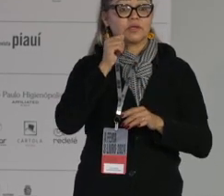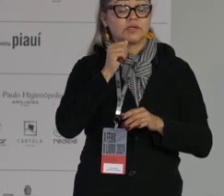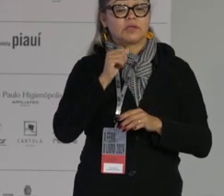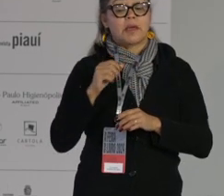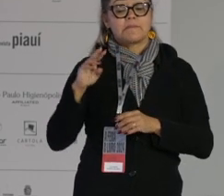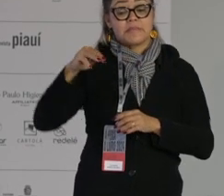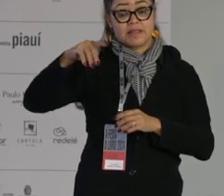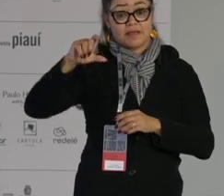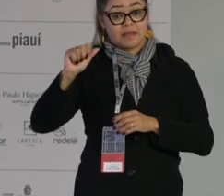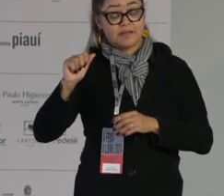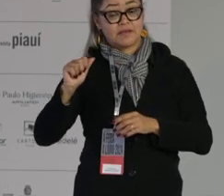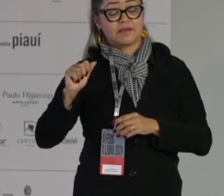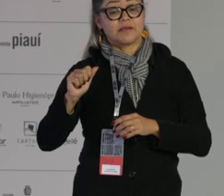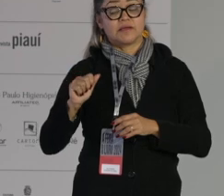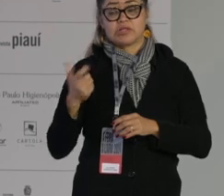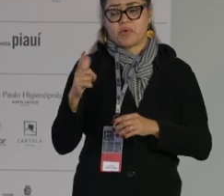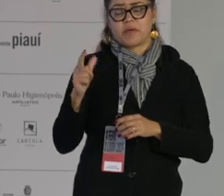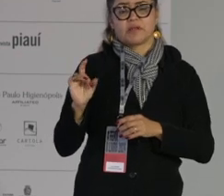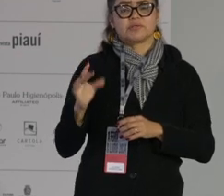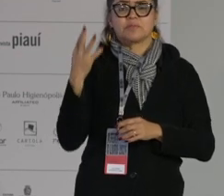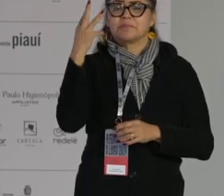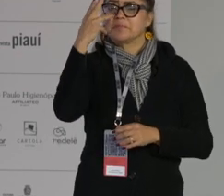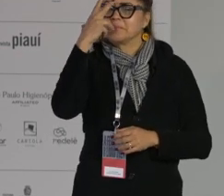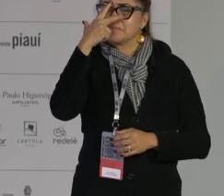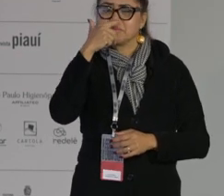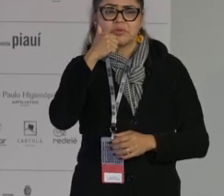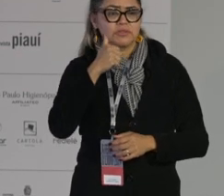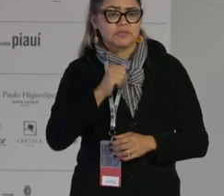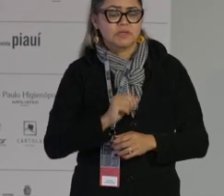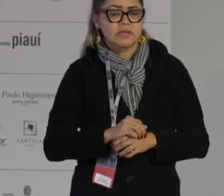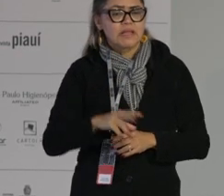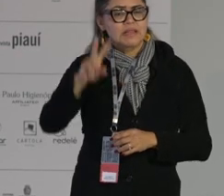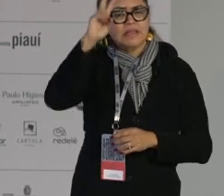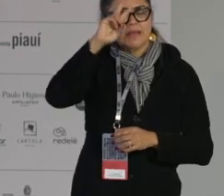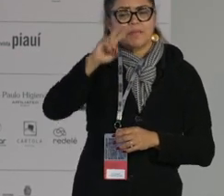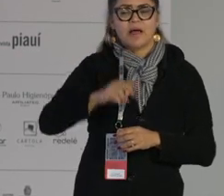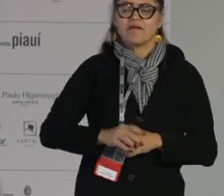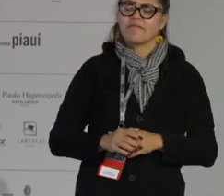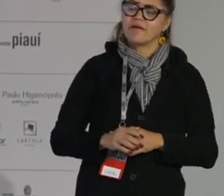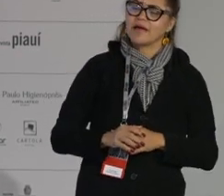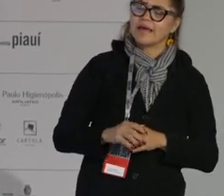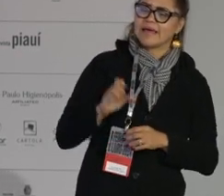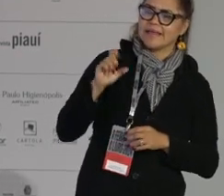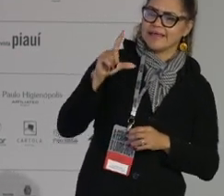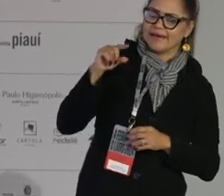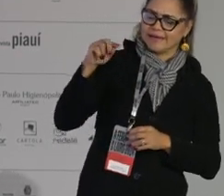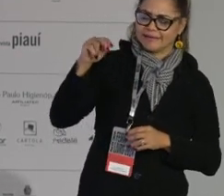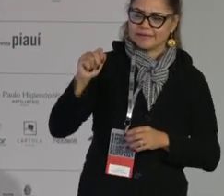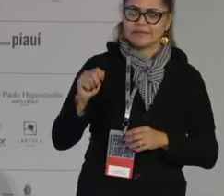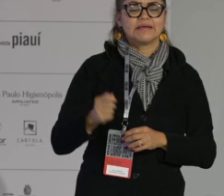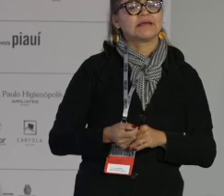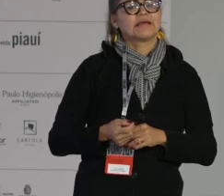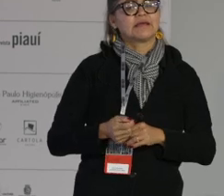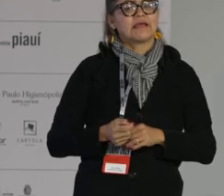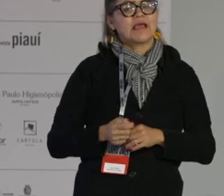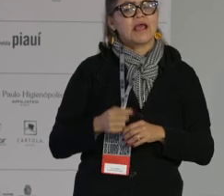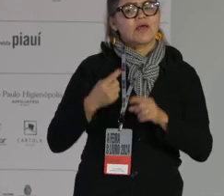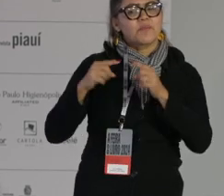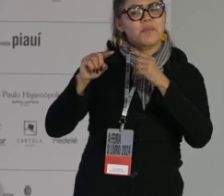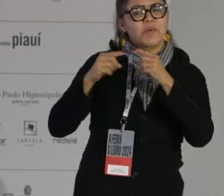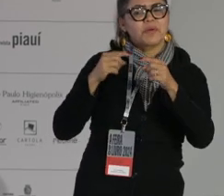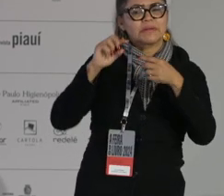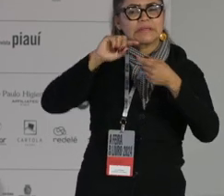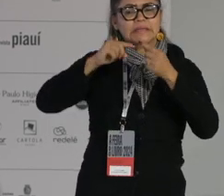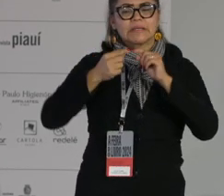Milena Jasenska não era apenas bonita. Lembrava Oriana. A mesma composição malar, o